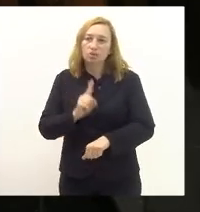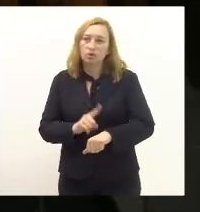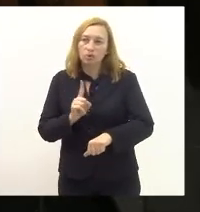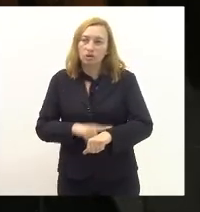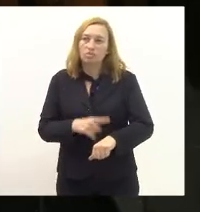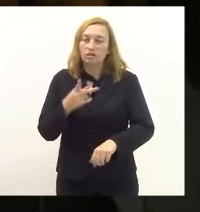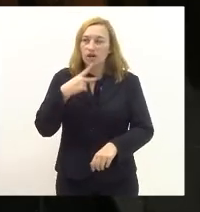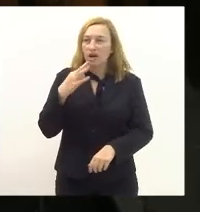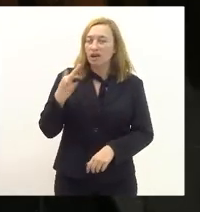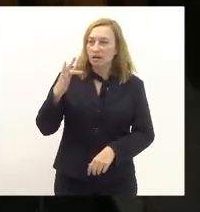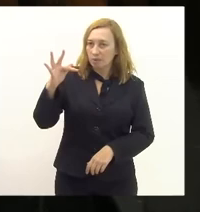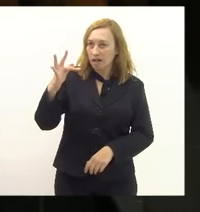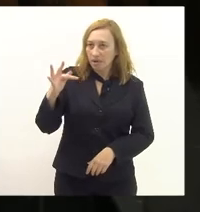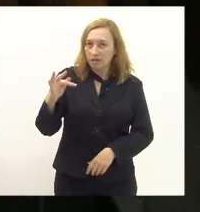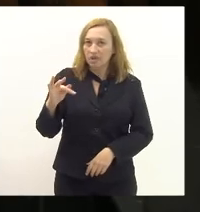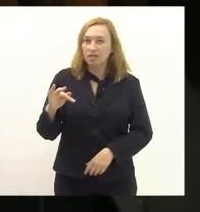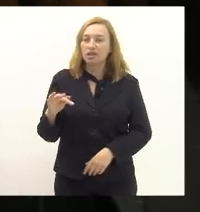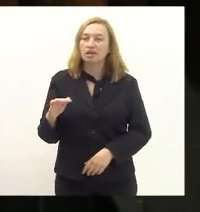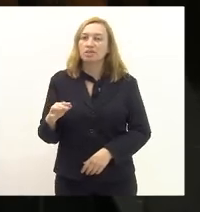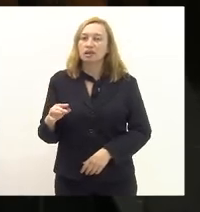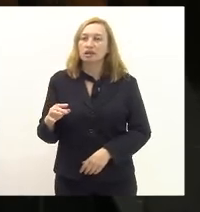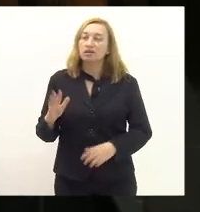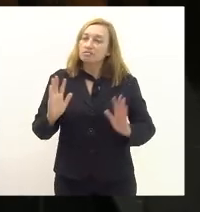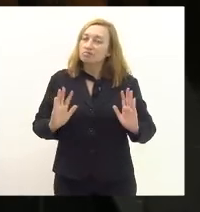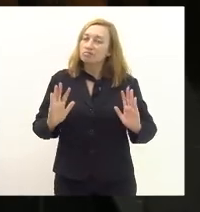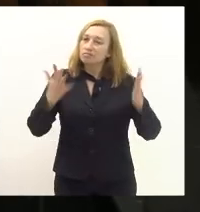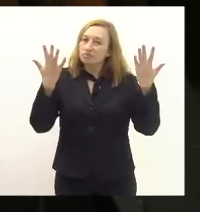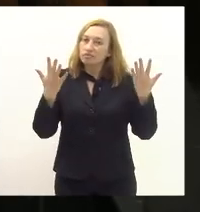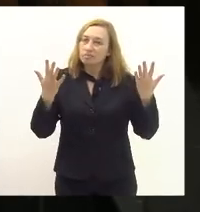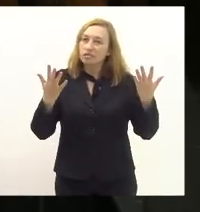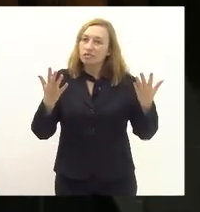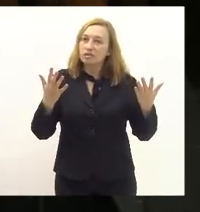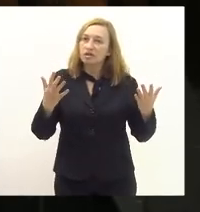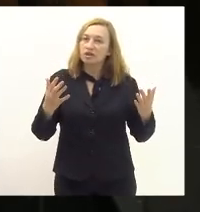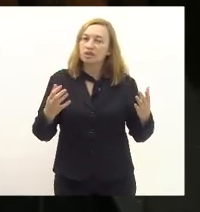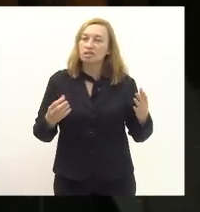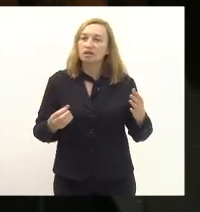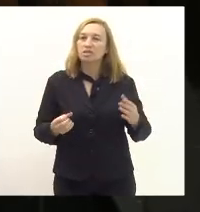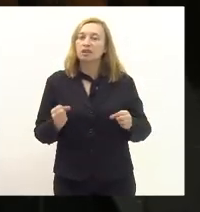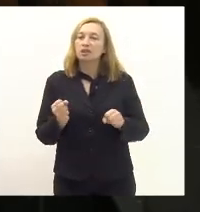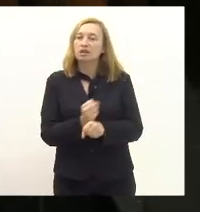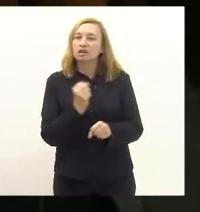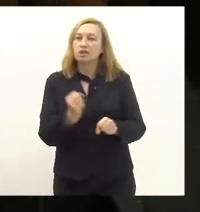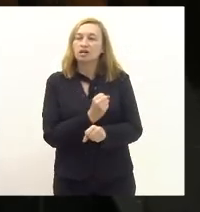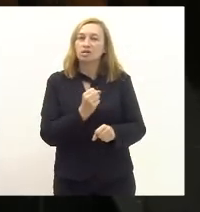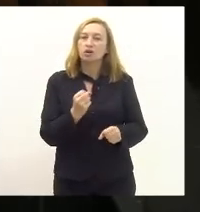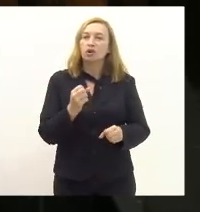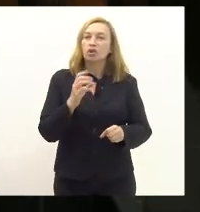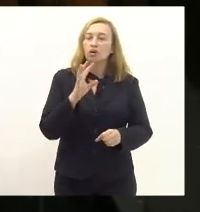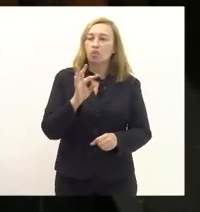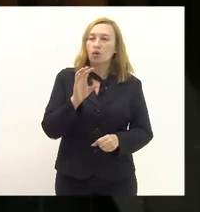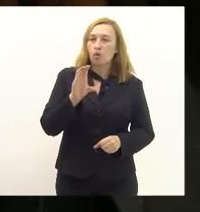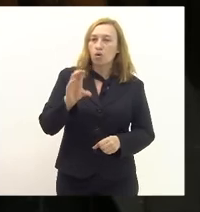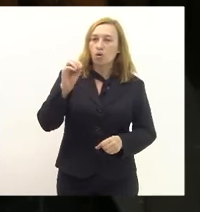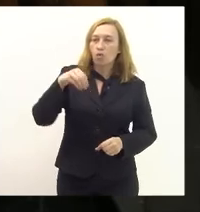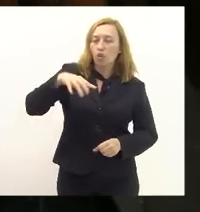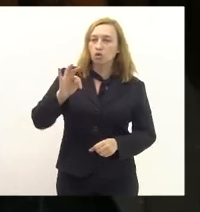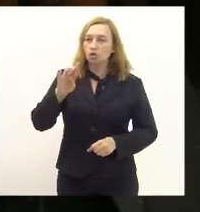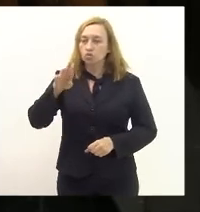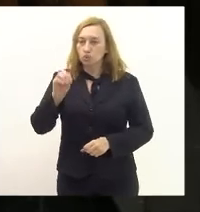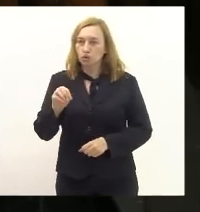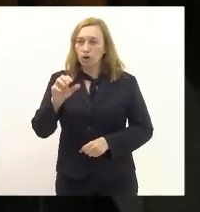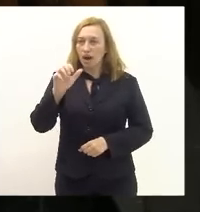em breve, nós estamos aí comemorando a reforma do conjunto habitacional Guadalajara, o famoso